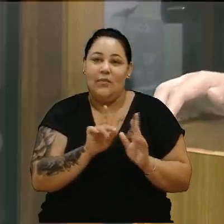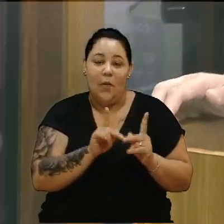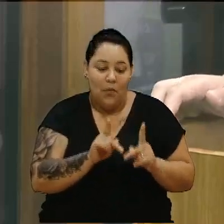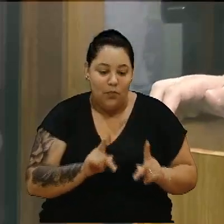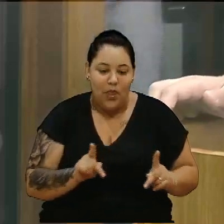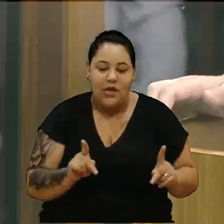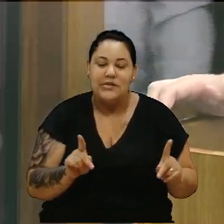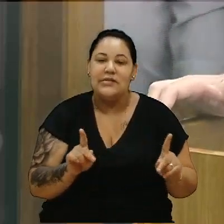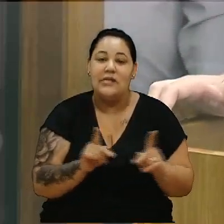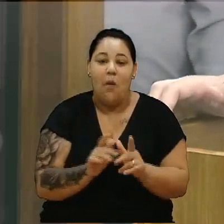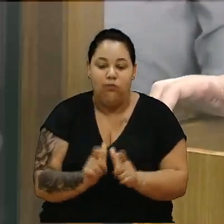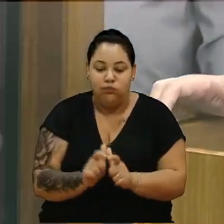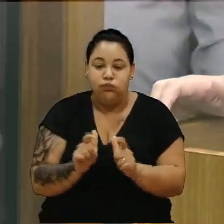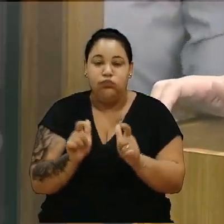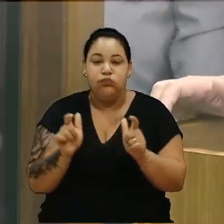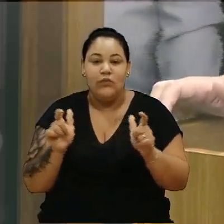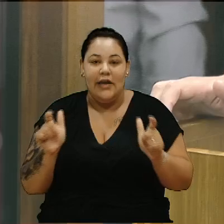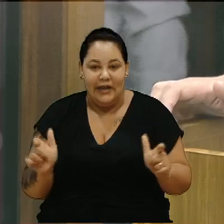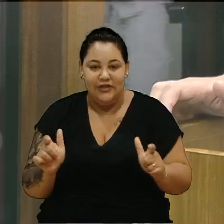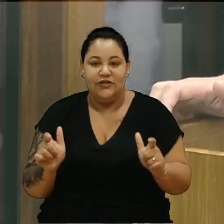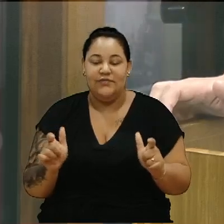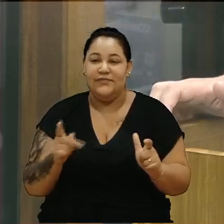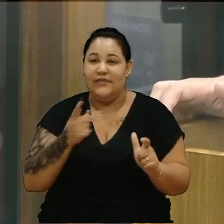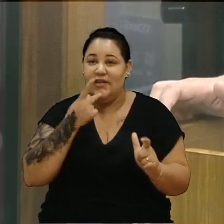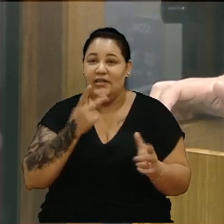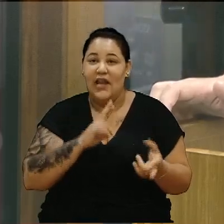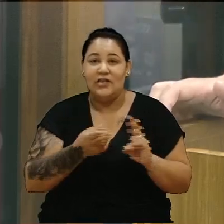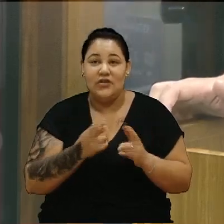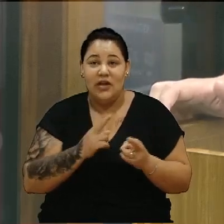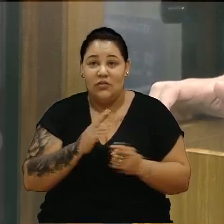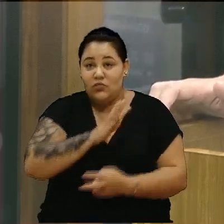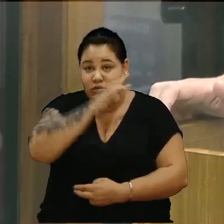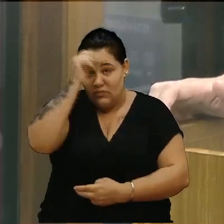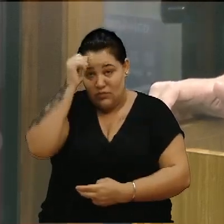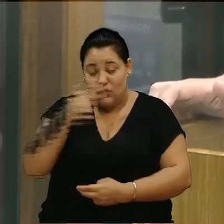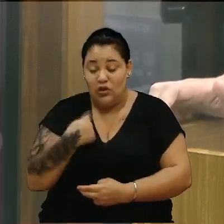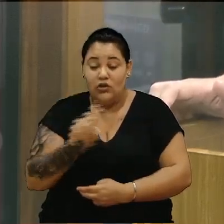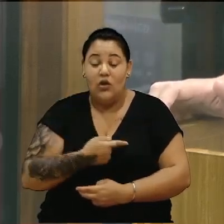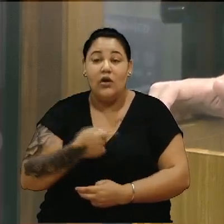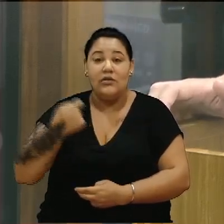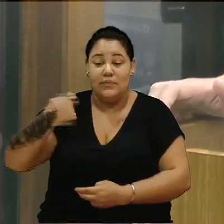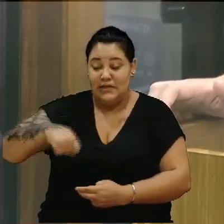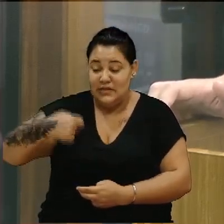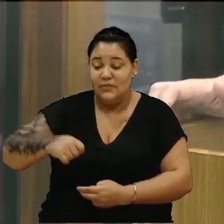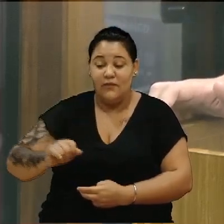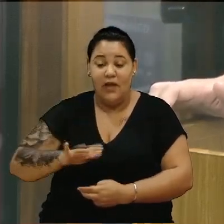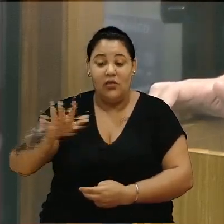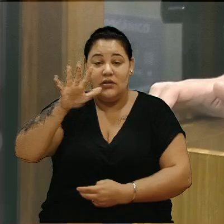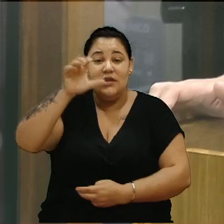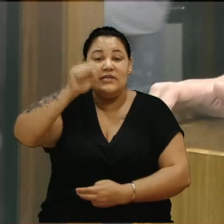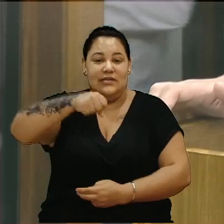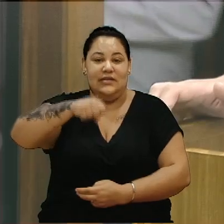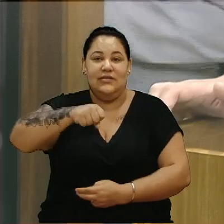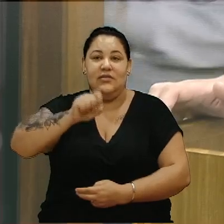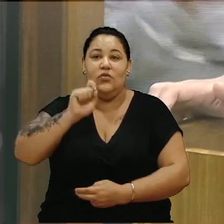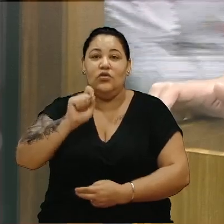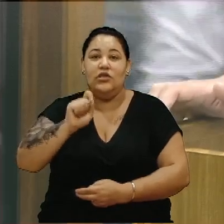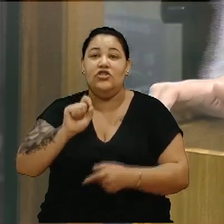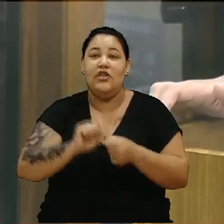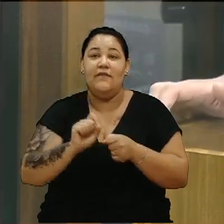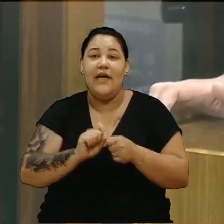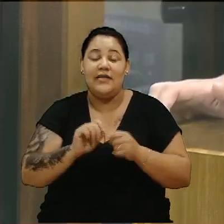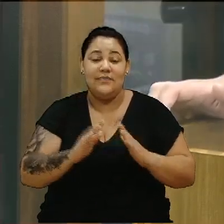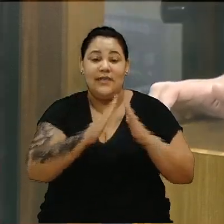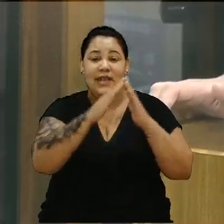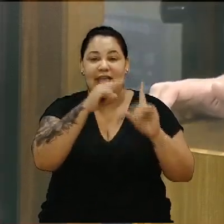população relativamente grande, dadas as proporções do nosso município, e nós precisamos valorizar aquilo que já está sendo feito pela igreja. Inclusive,